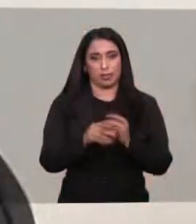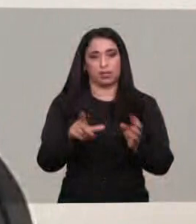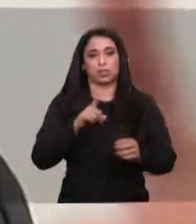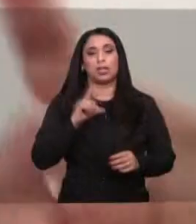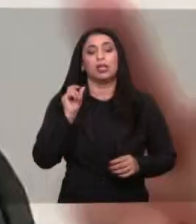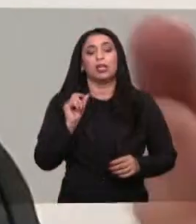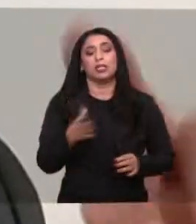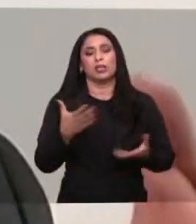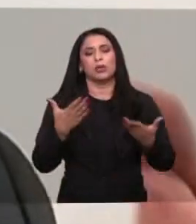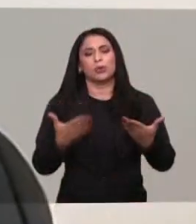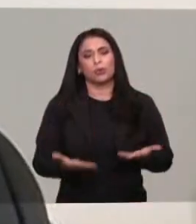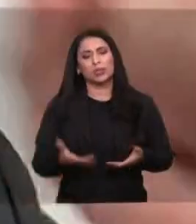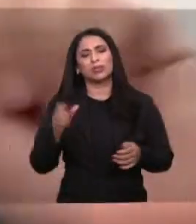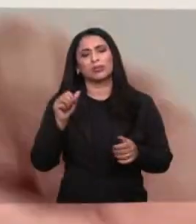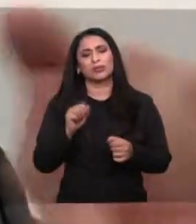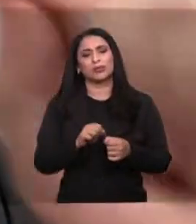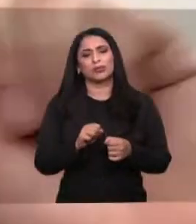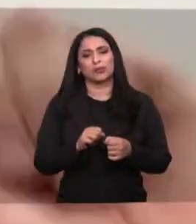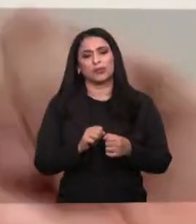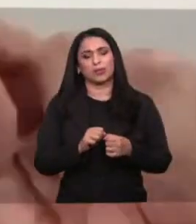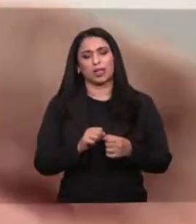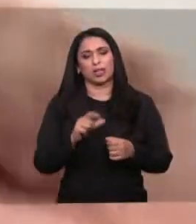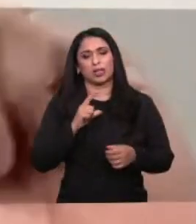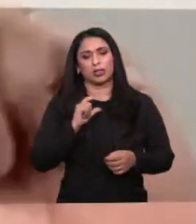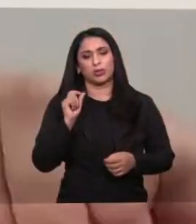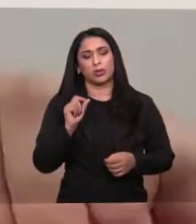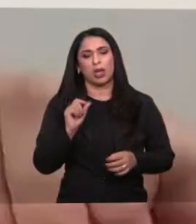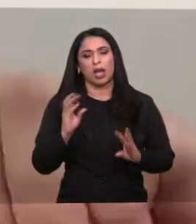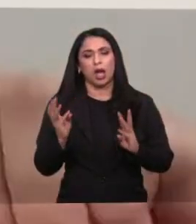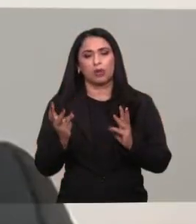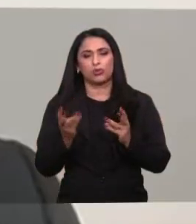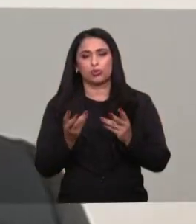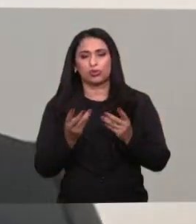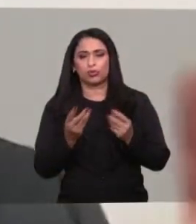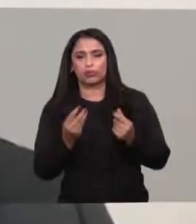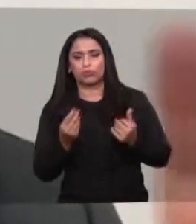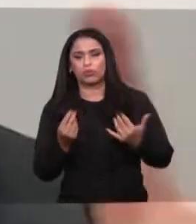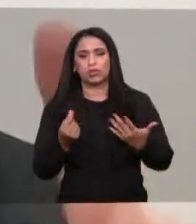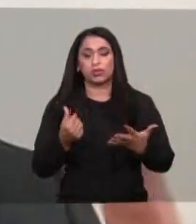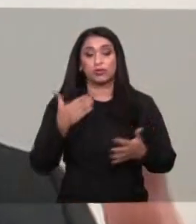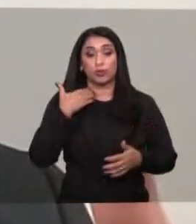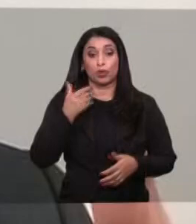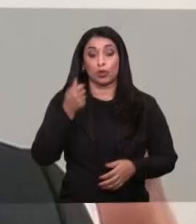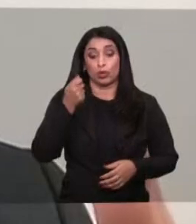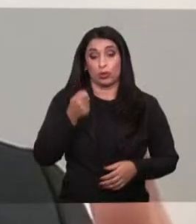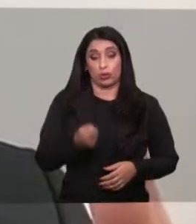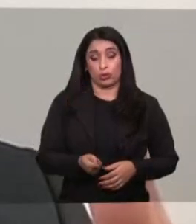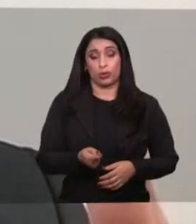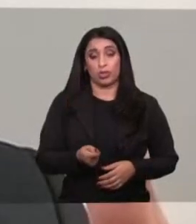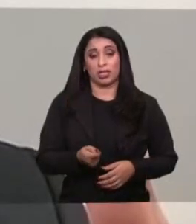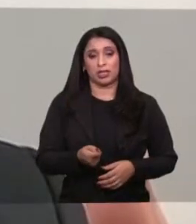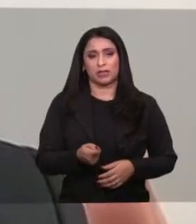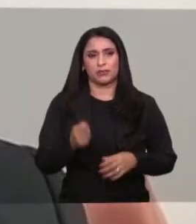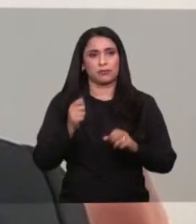que, quando relegada ao subjetivismo do julgador, obviamente,